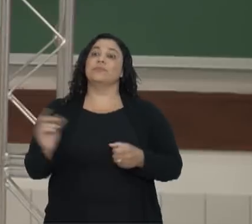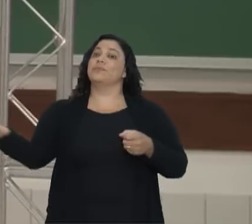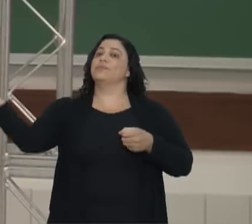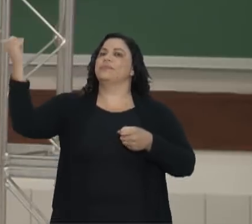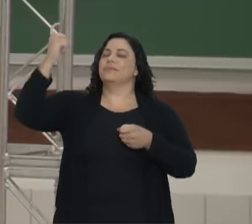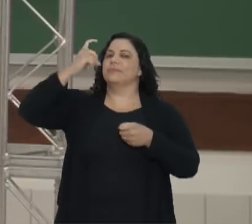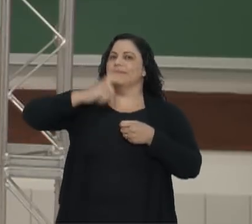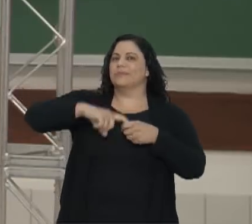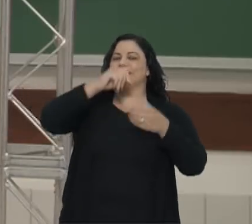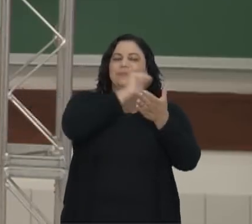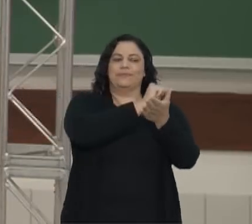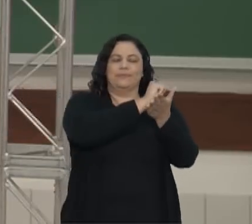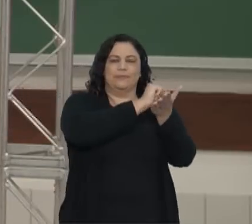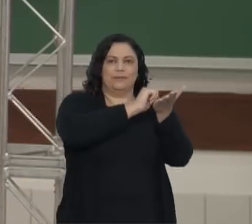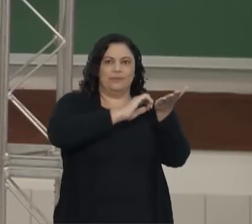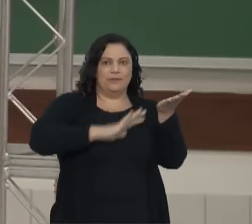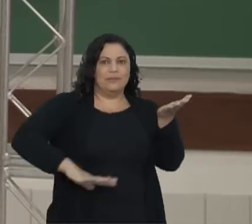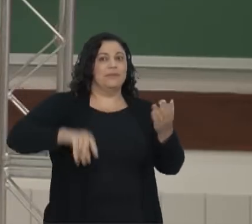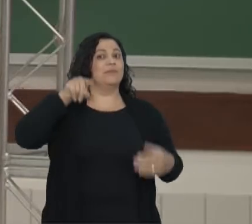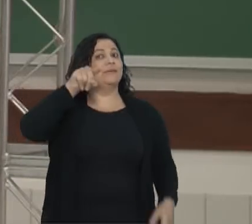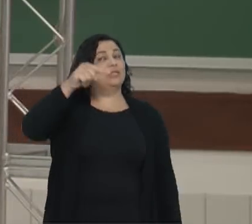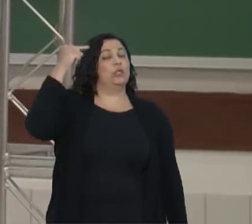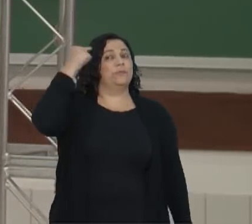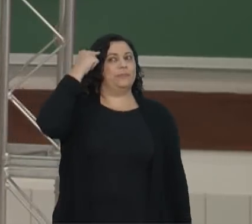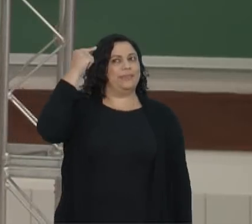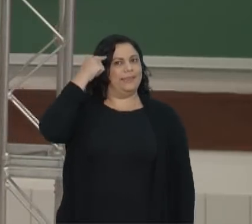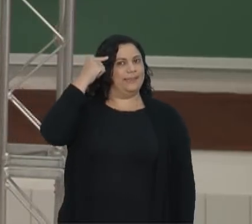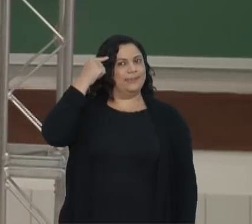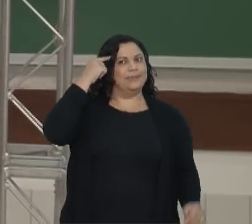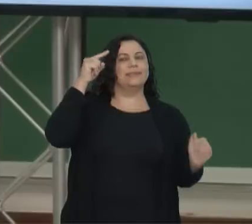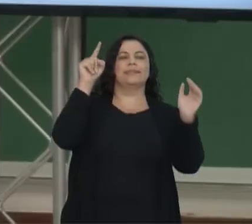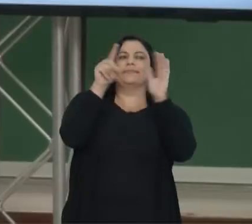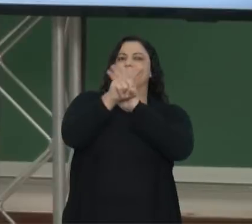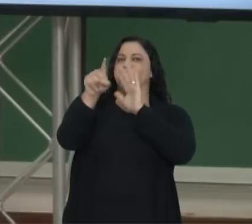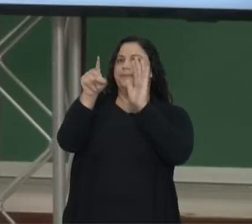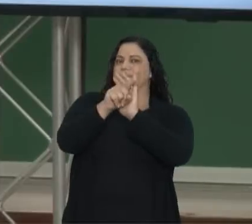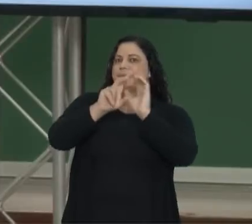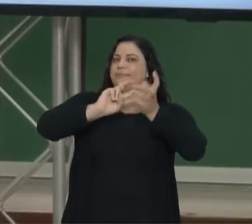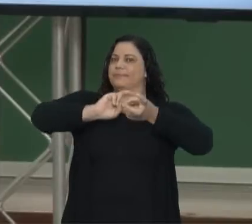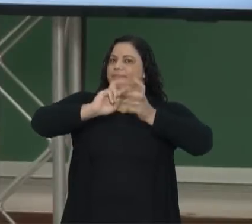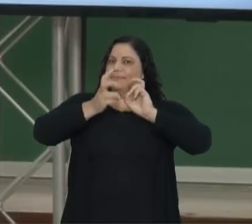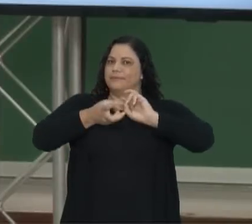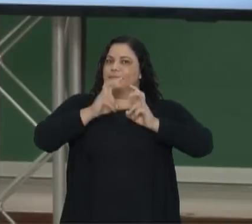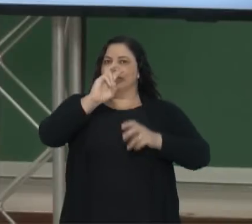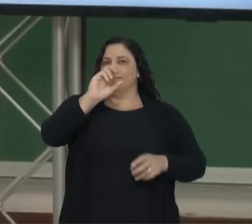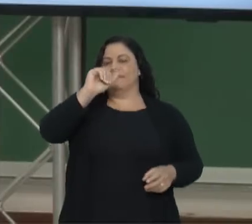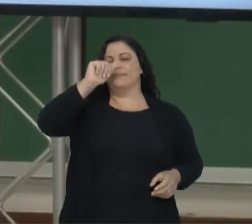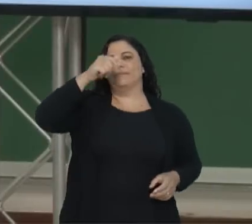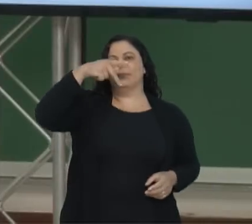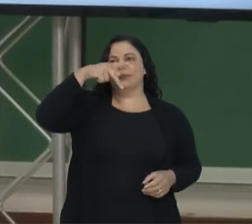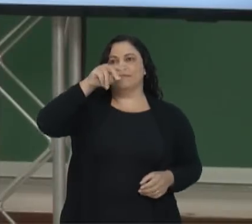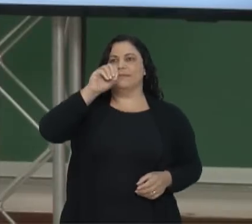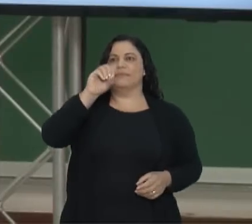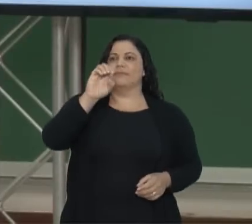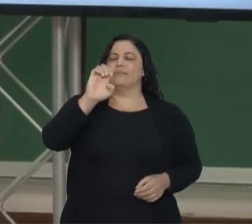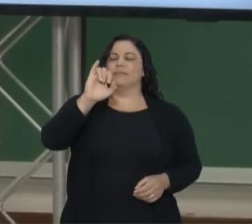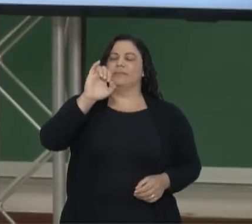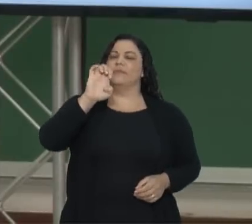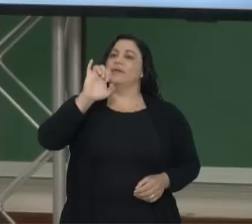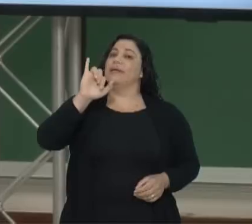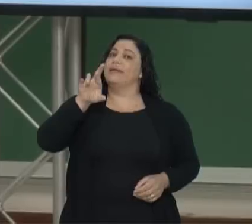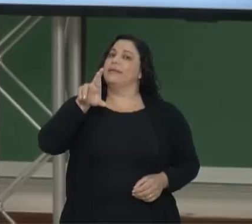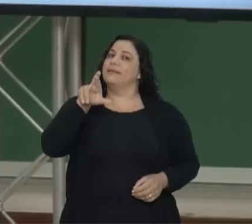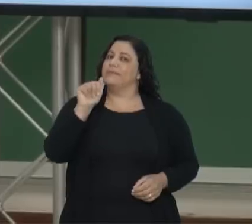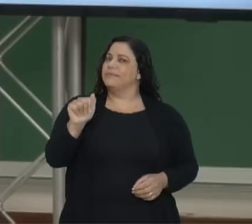Voltamos com o exercício ali, que vocês tinham que pensar um pouquinho na questão lá da capoeira, né? Quando ela deixou de ser proibida no Brasil